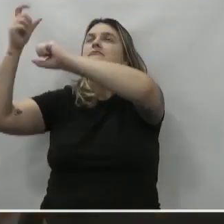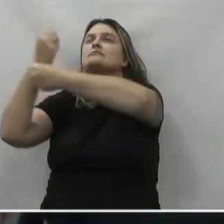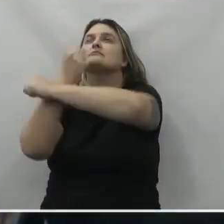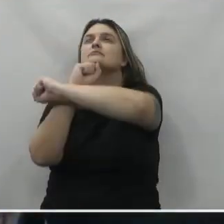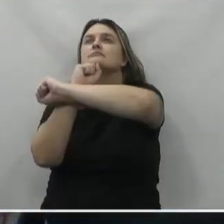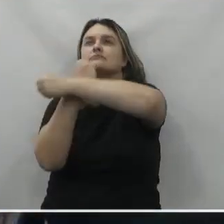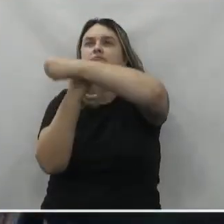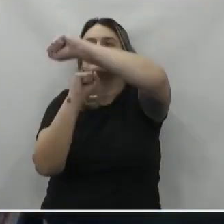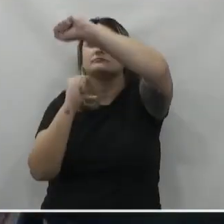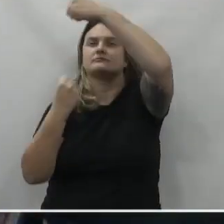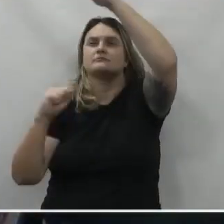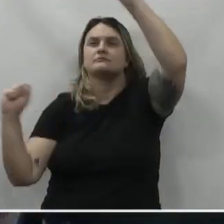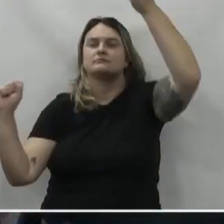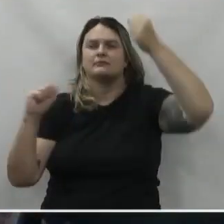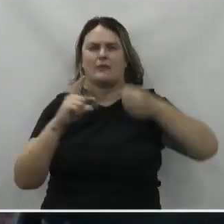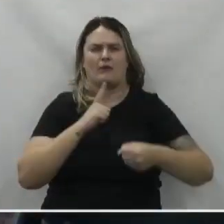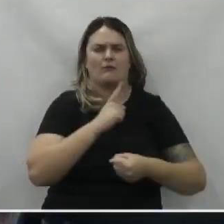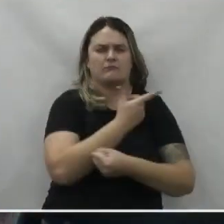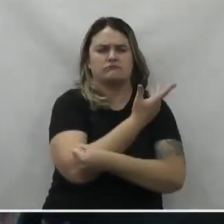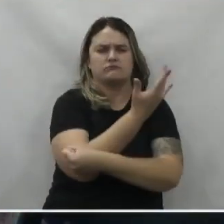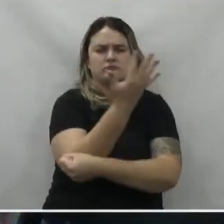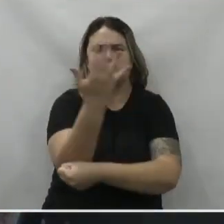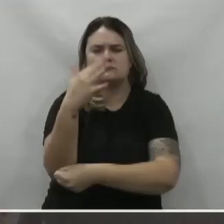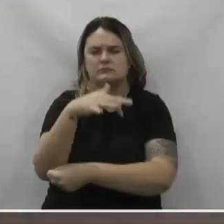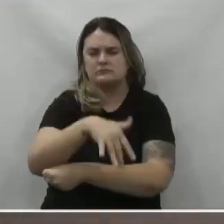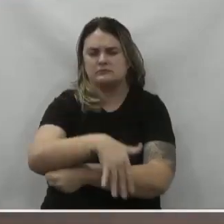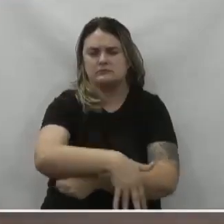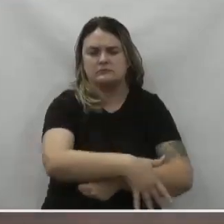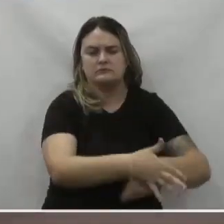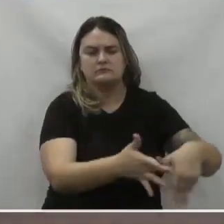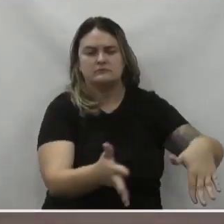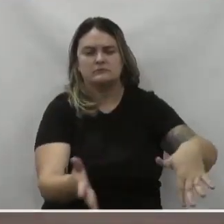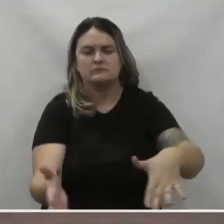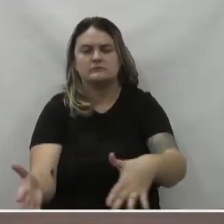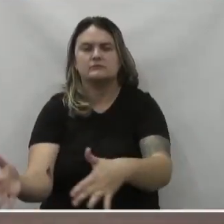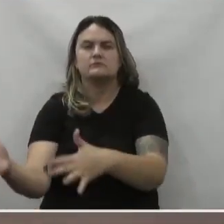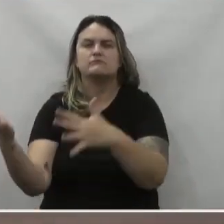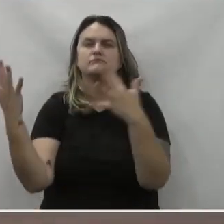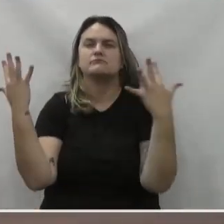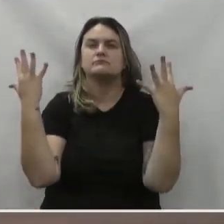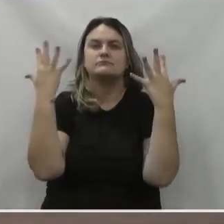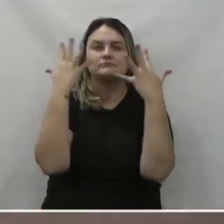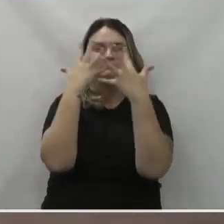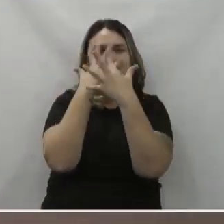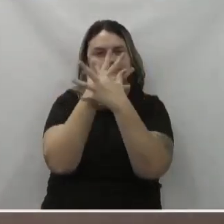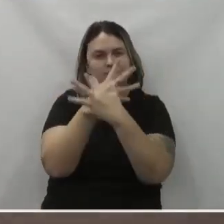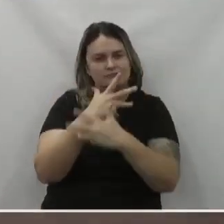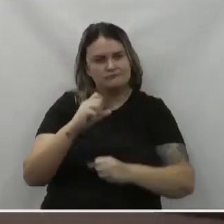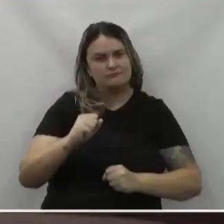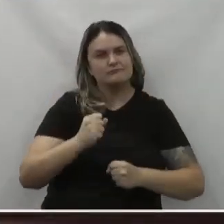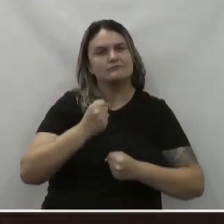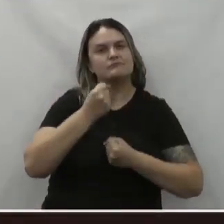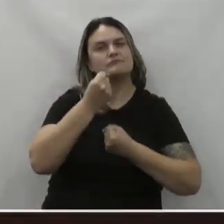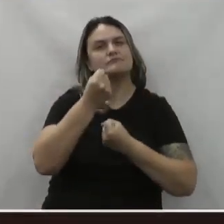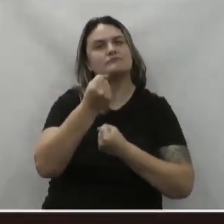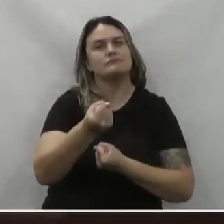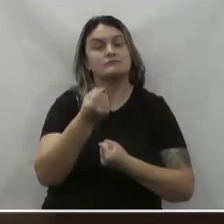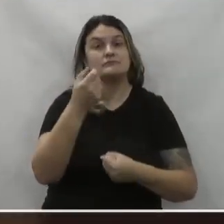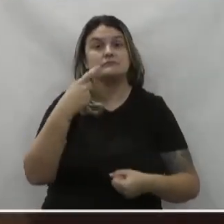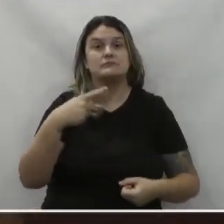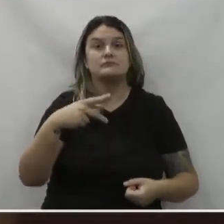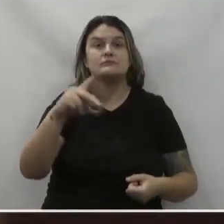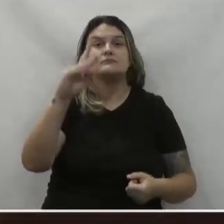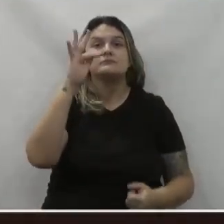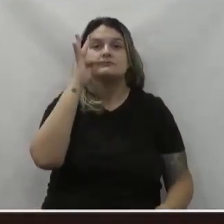seio resplandece. Gigante pela própria natureza, é bela e forte imagem